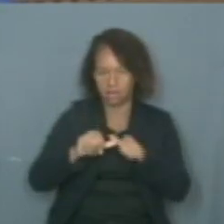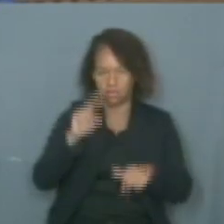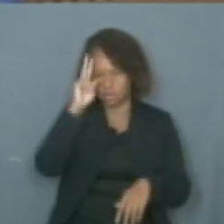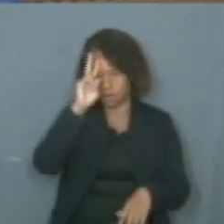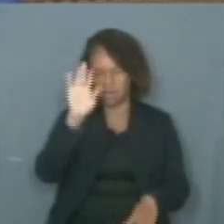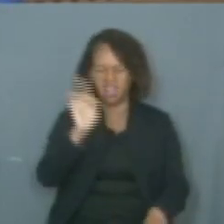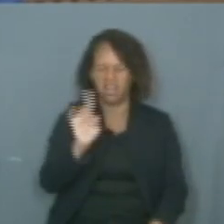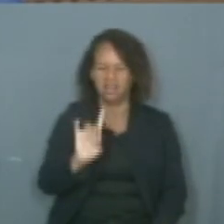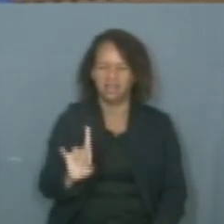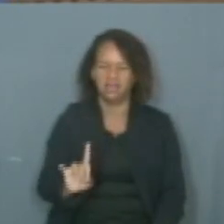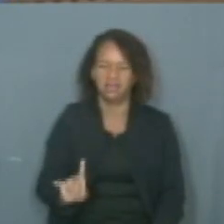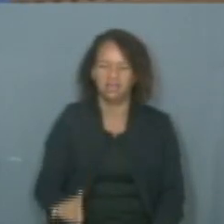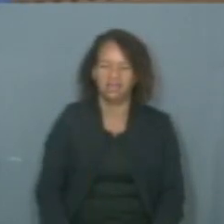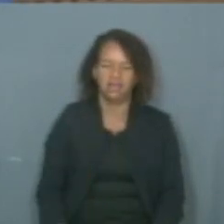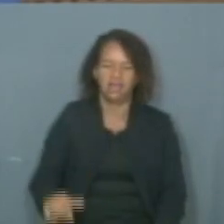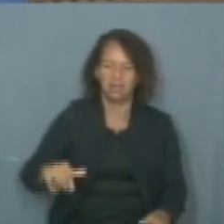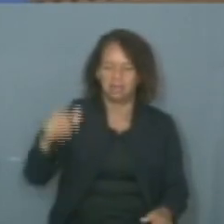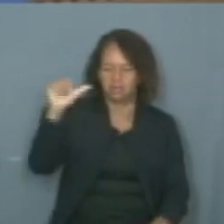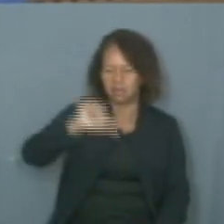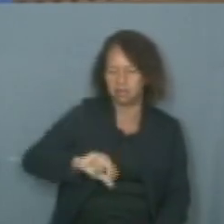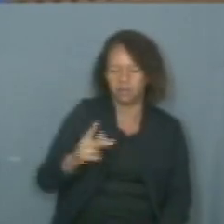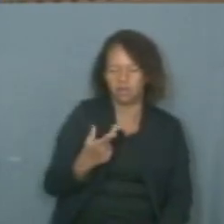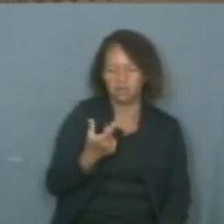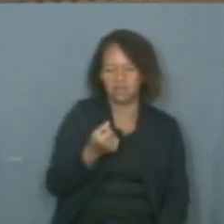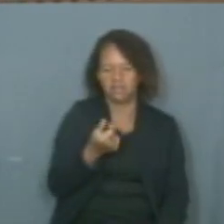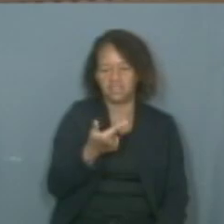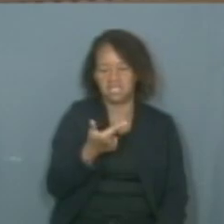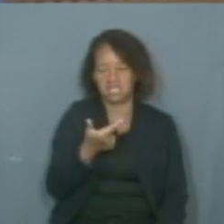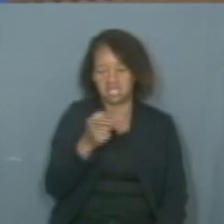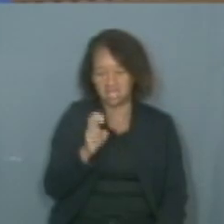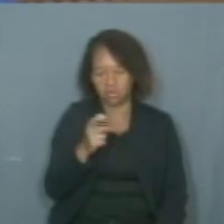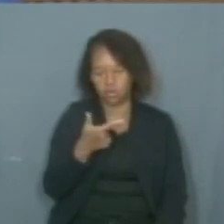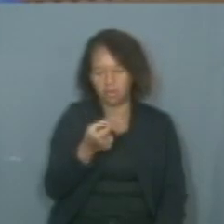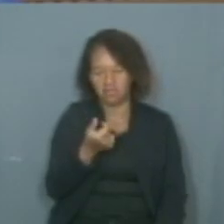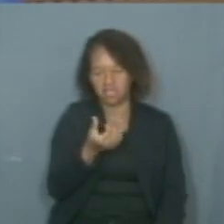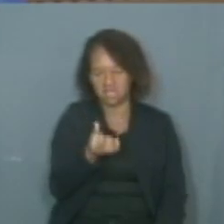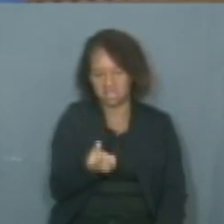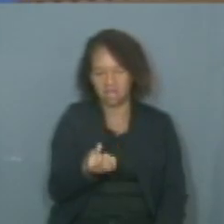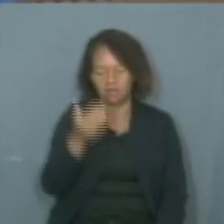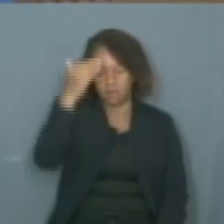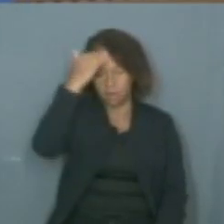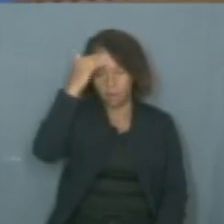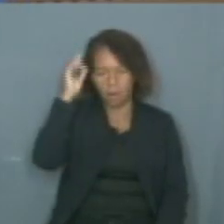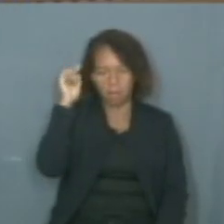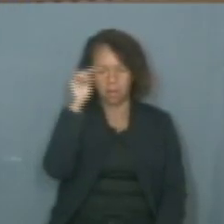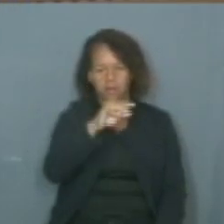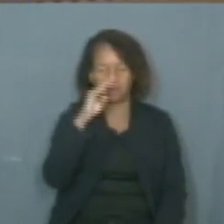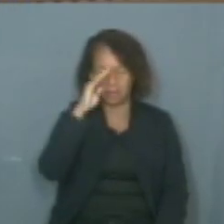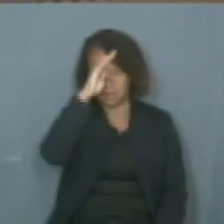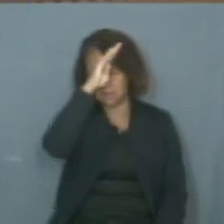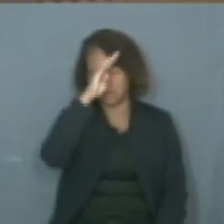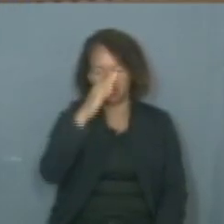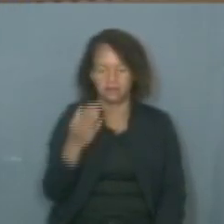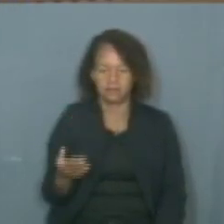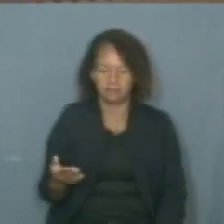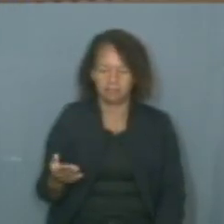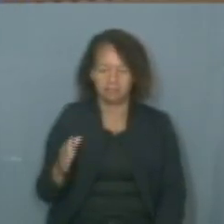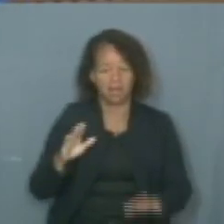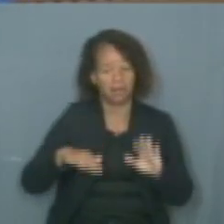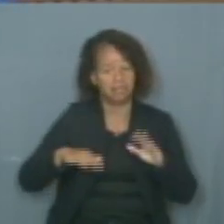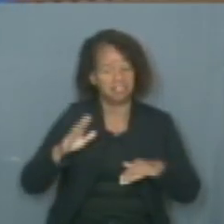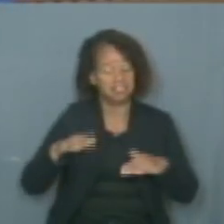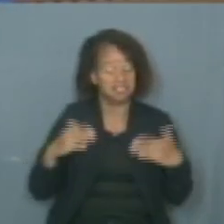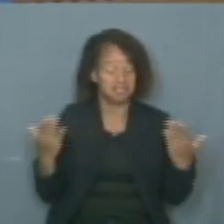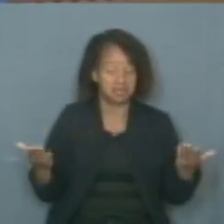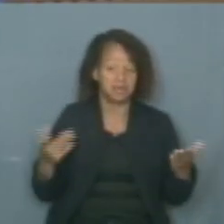Não. A crise de 2025, 2026 foi culpa do presidente Bolsonaro, talvez. Então, para